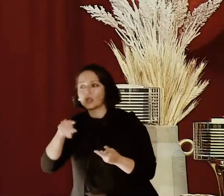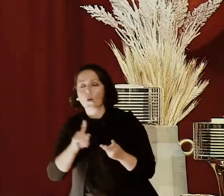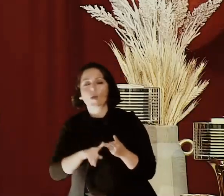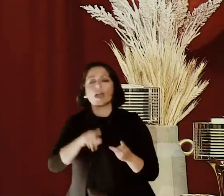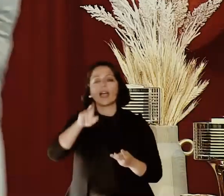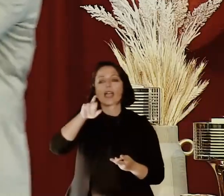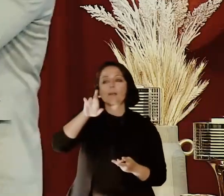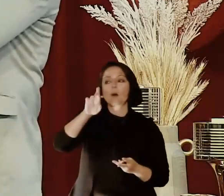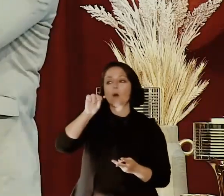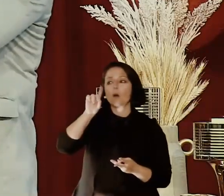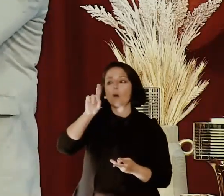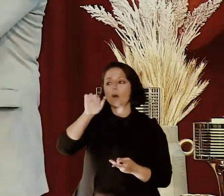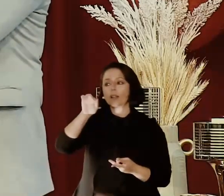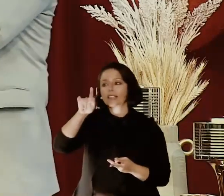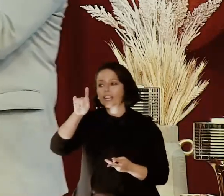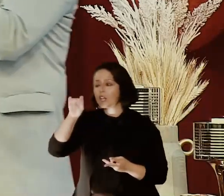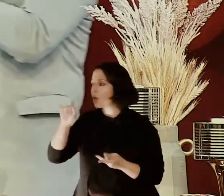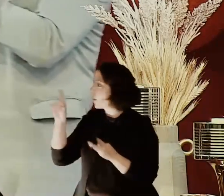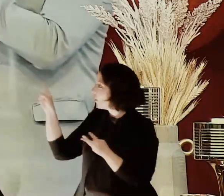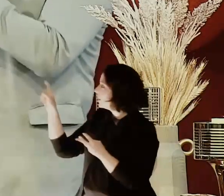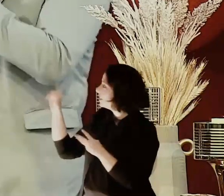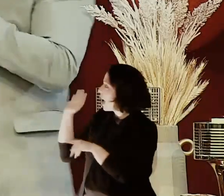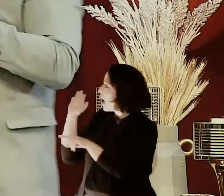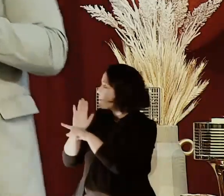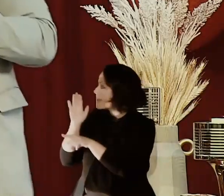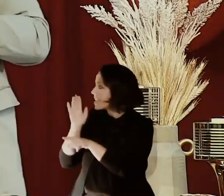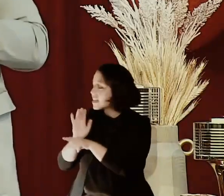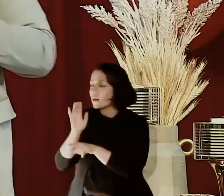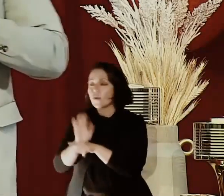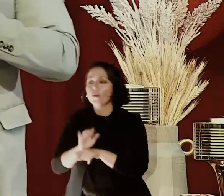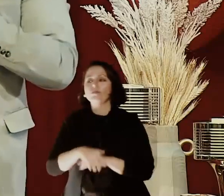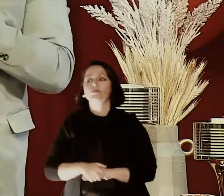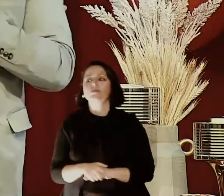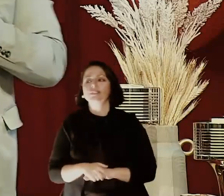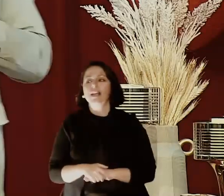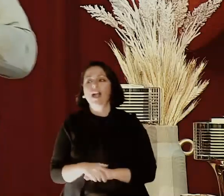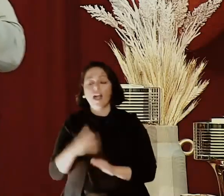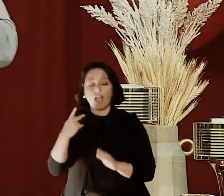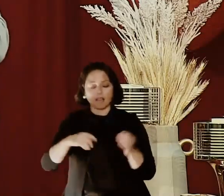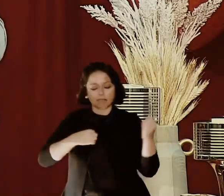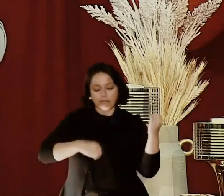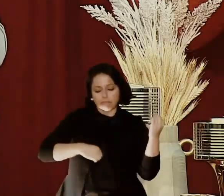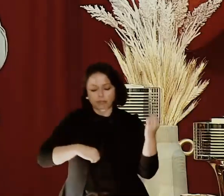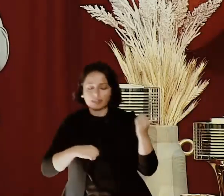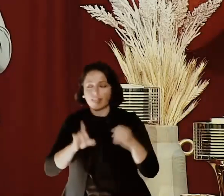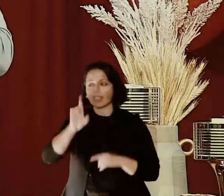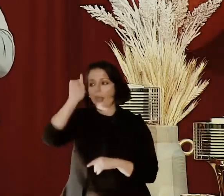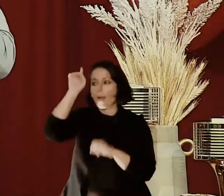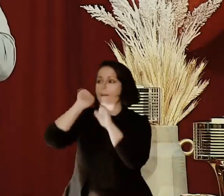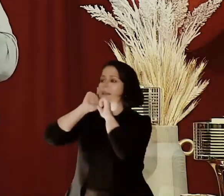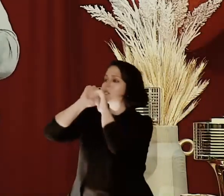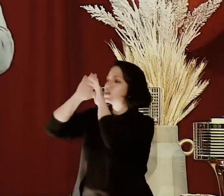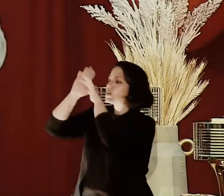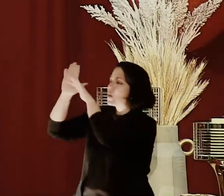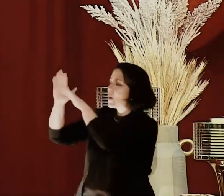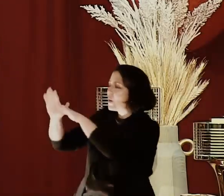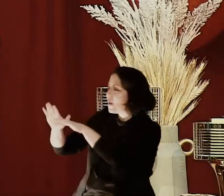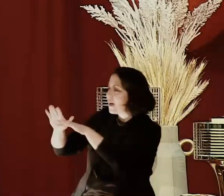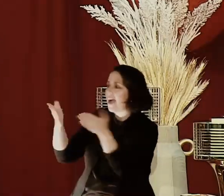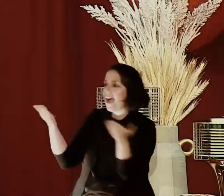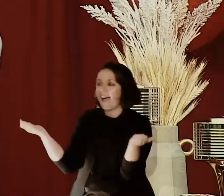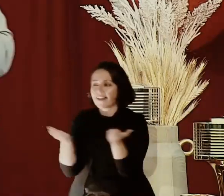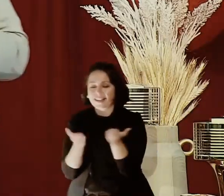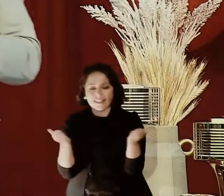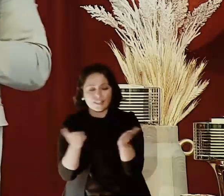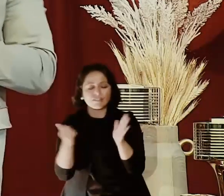e o Rodrigo, velho companheiro de guerra, né? Rodrigo Oliveira, na guitarra. Deus abençoe vocês, e agora